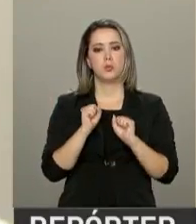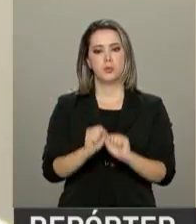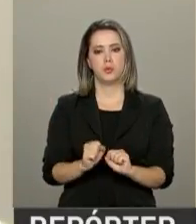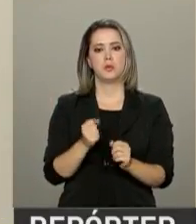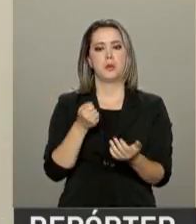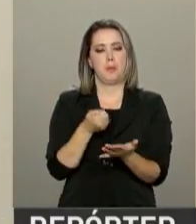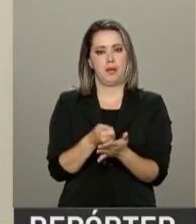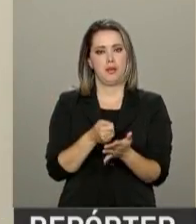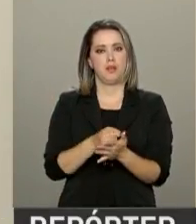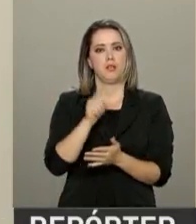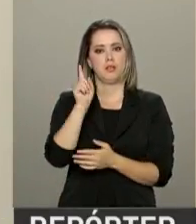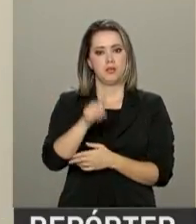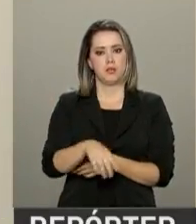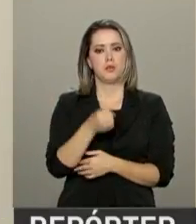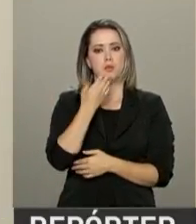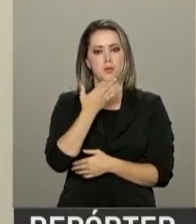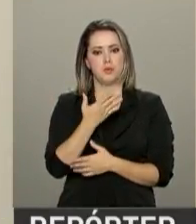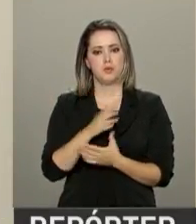popular